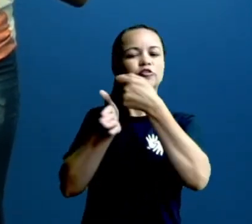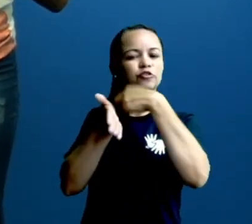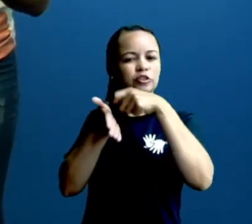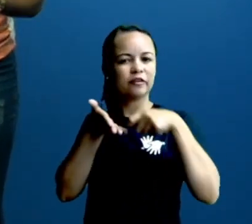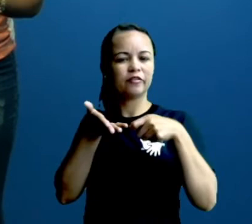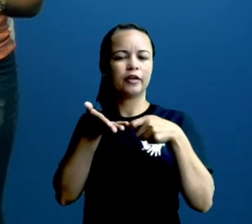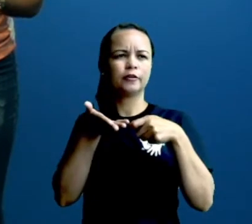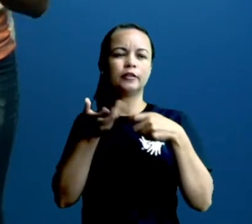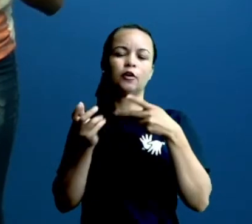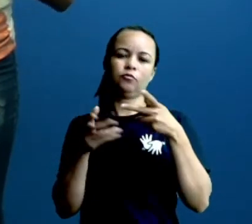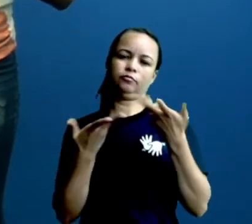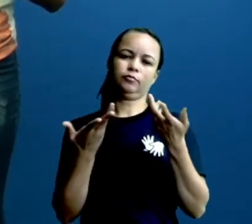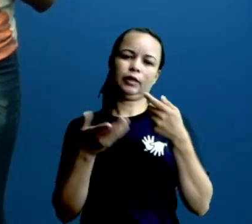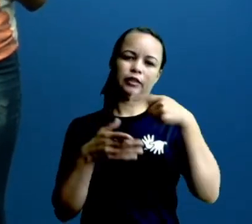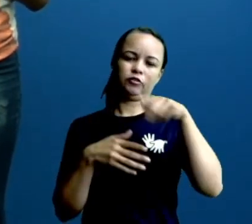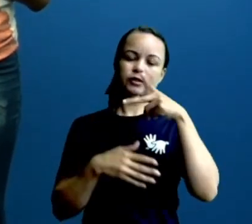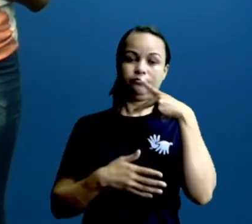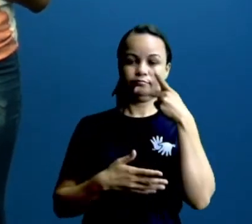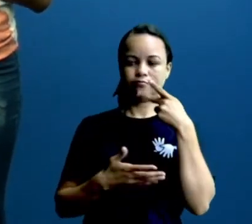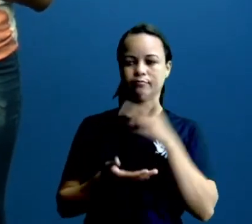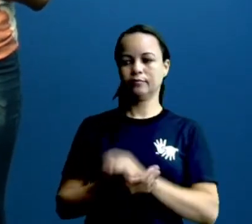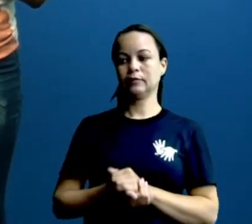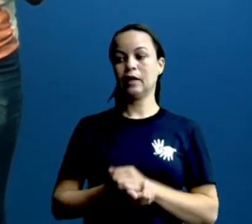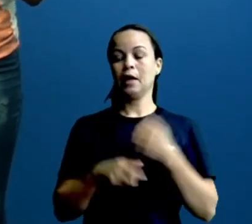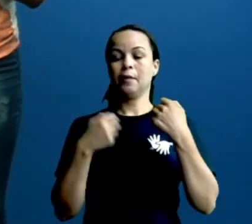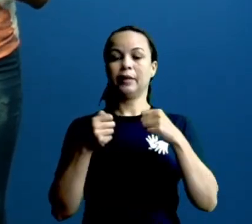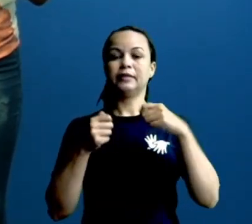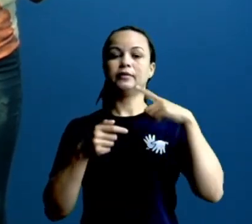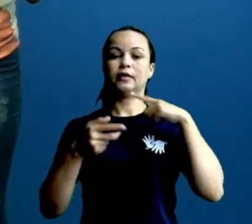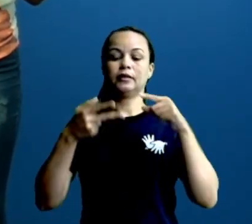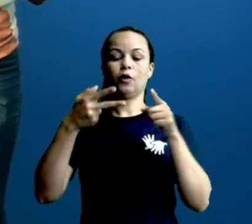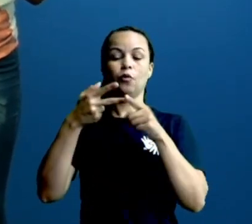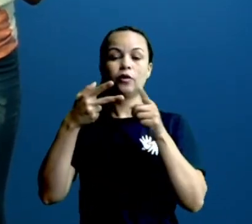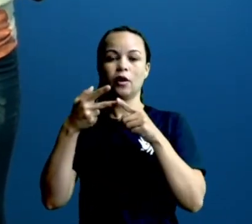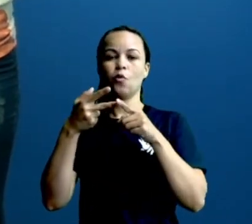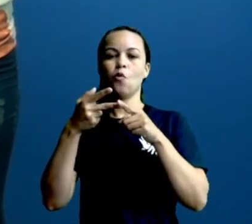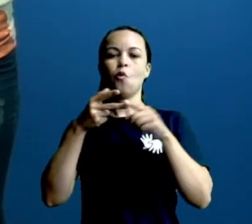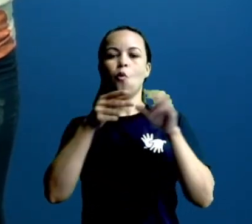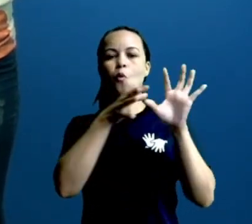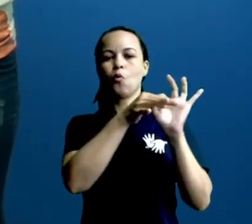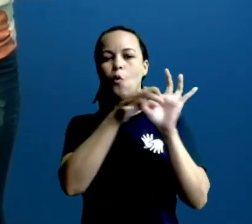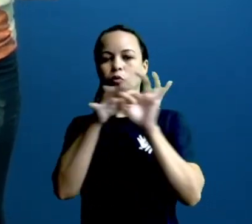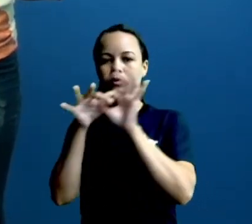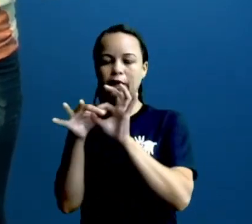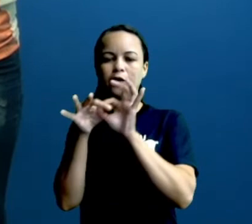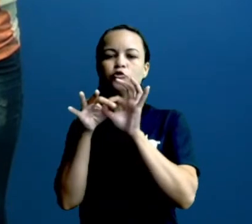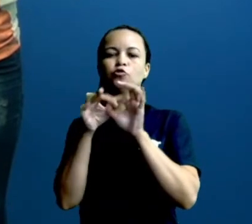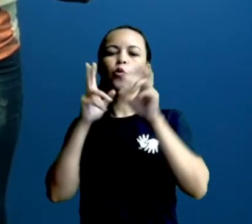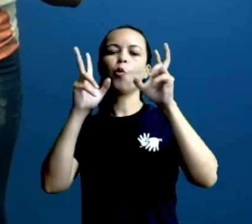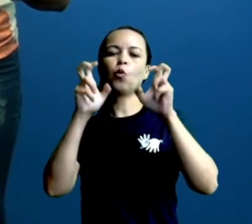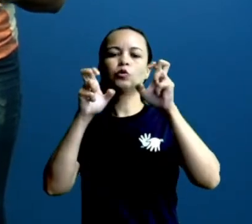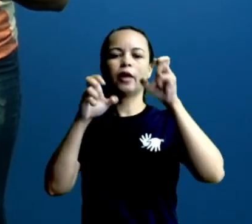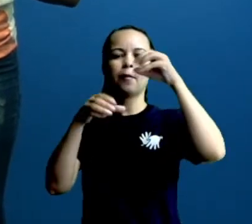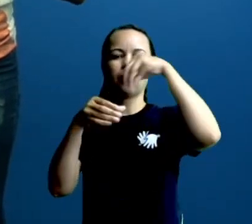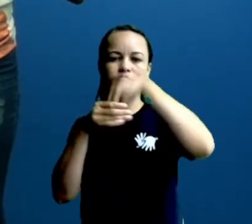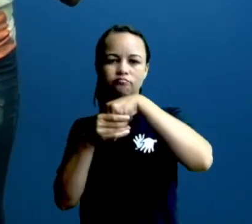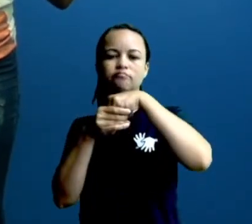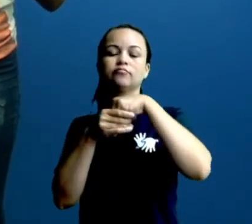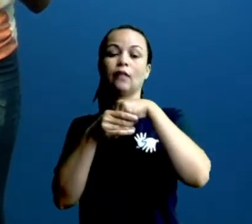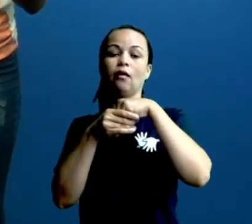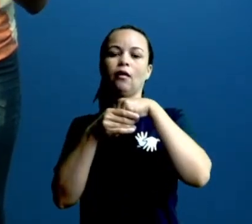escrever ou você falar. Também precisa ter o quê? O contexto no qual o tema está inserido. Então eu